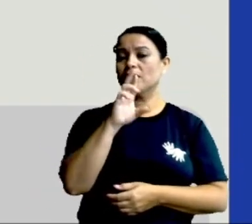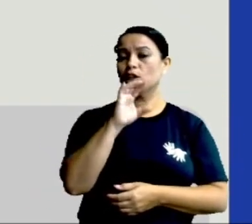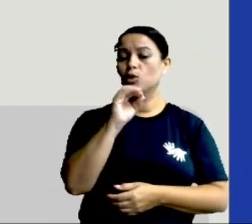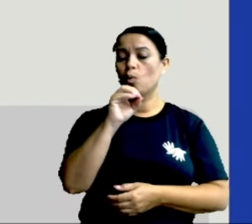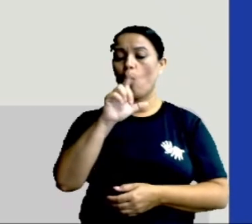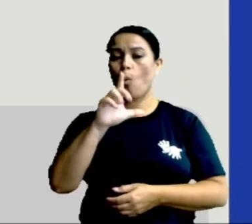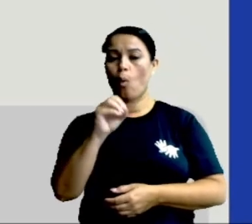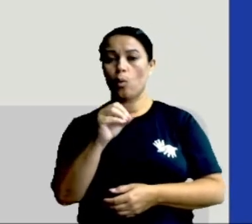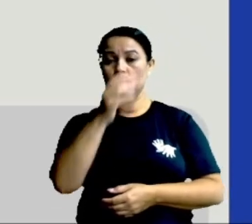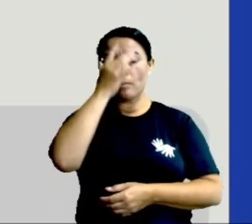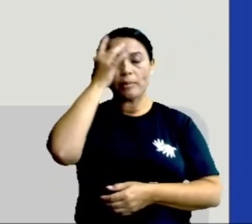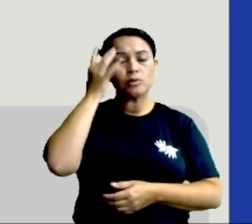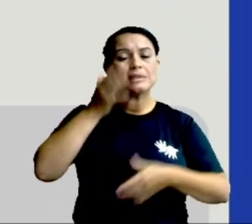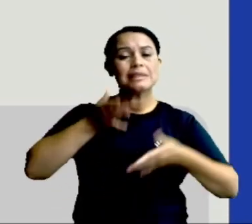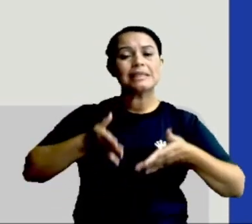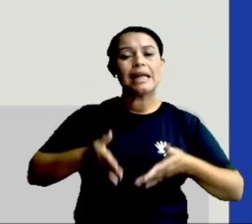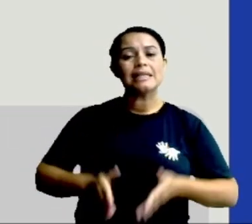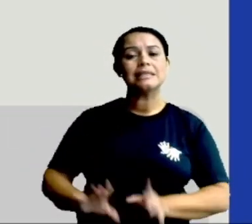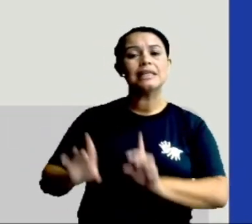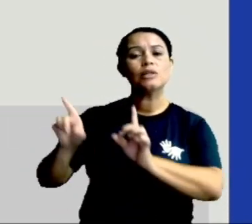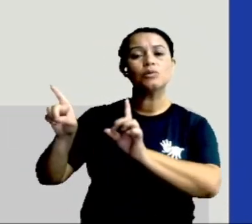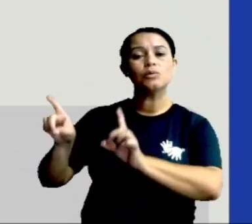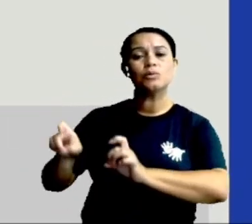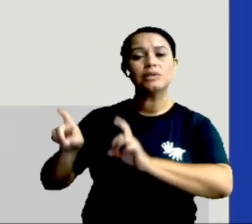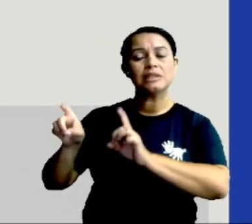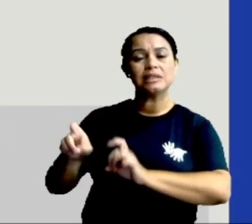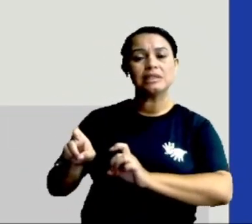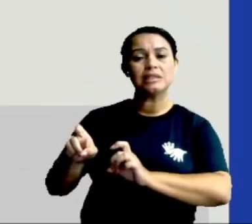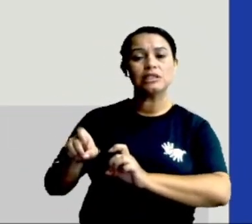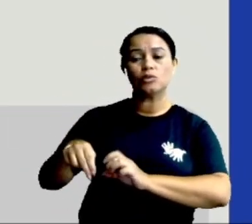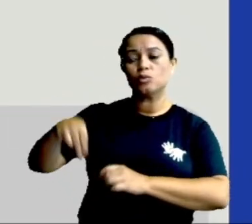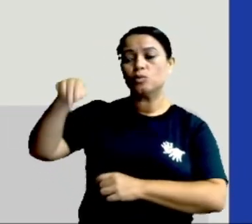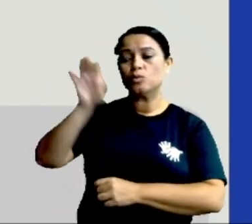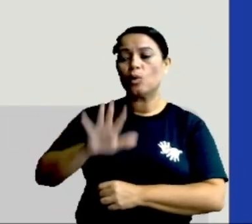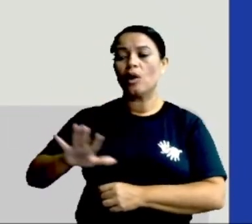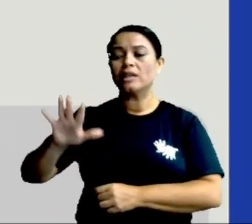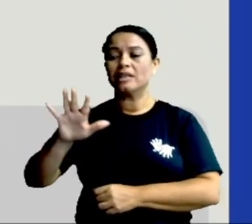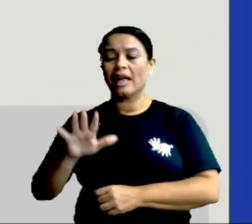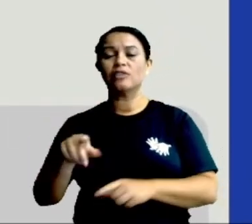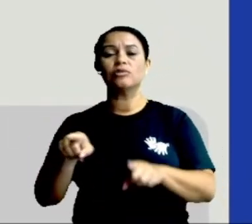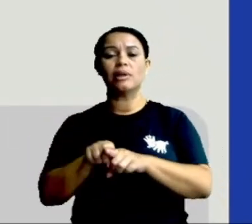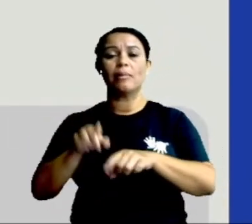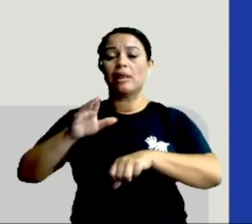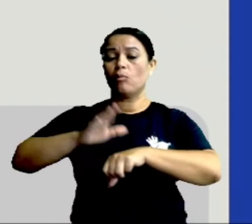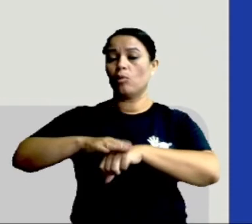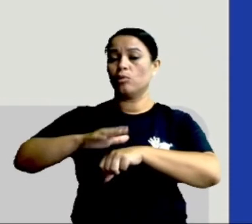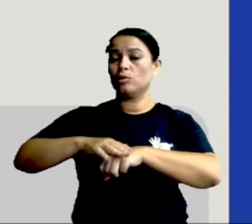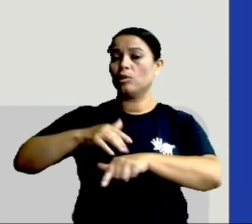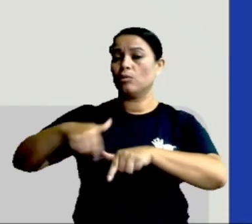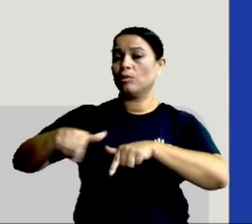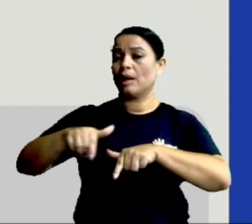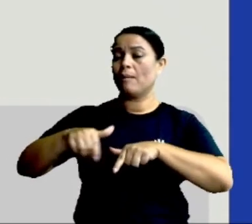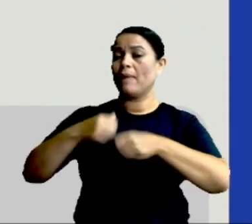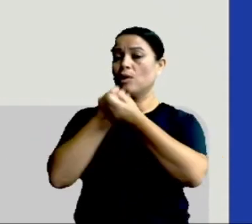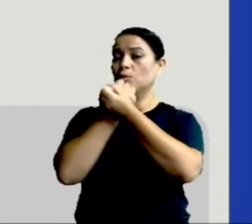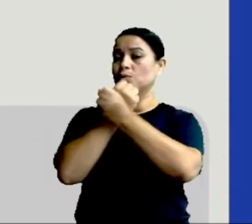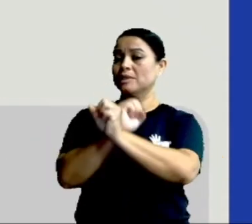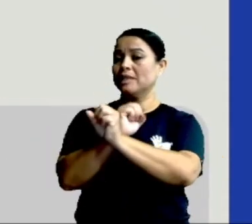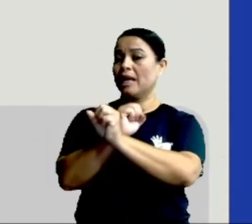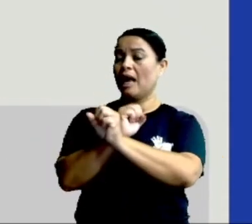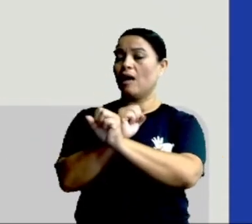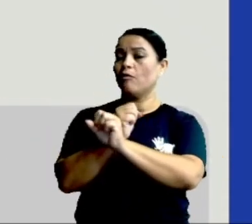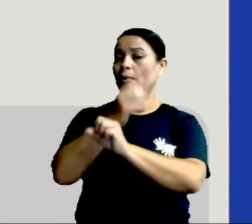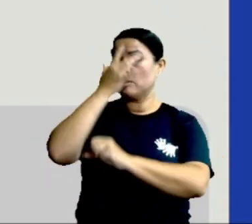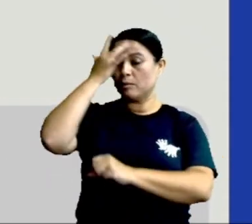fala que nasceu nos engenhos nordestinos, na monocultura e no trabalho escravo, representando